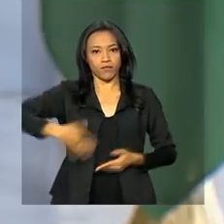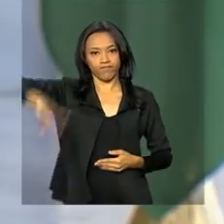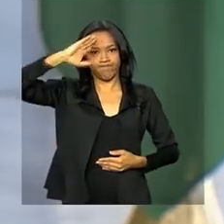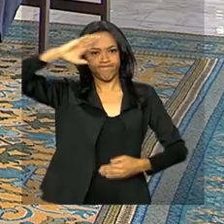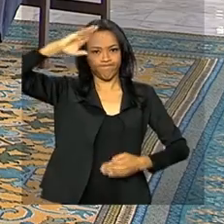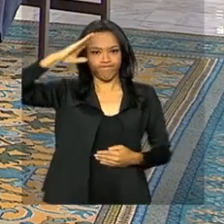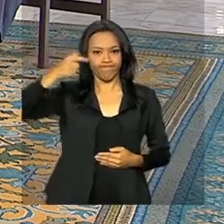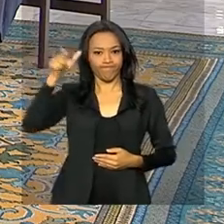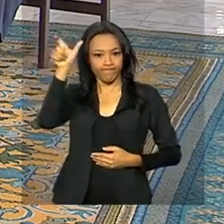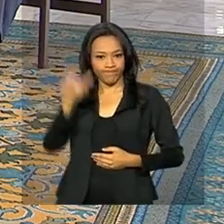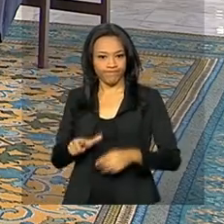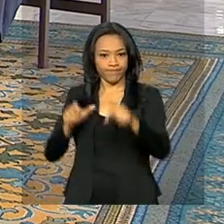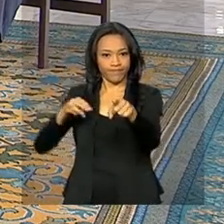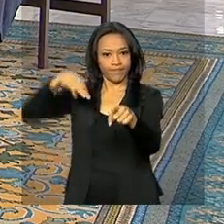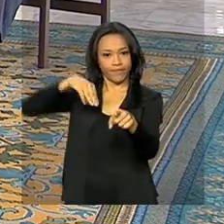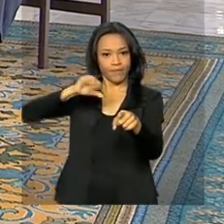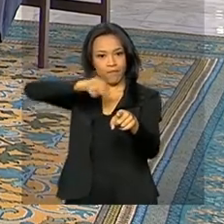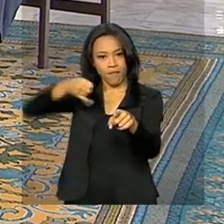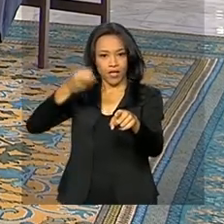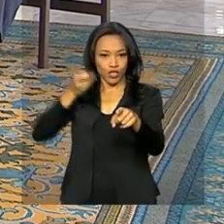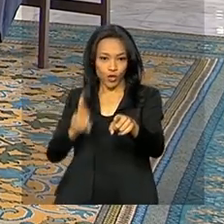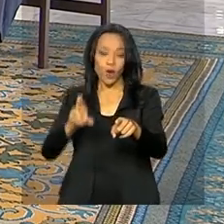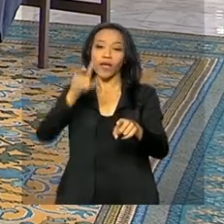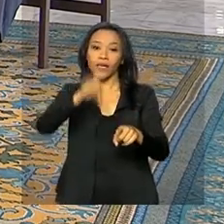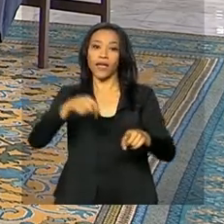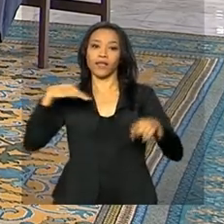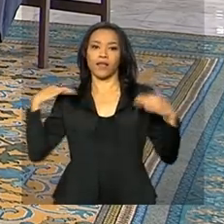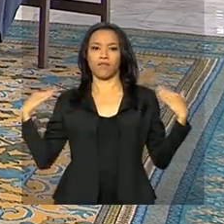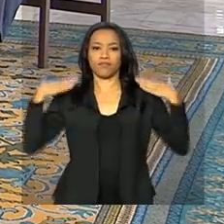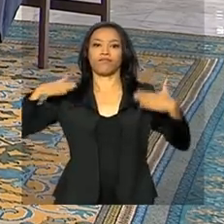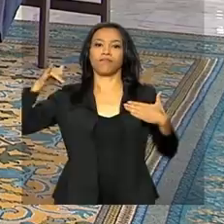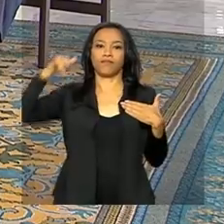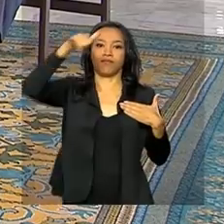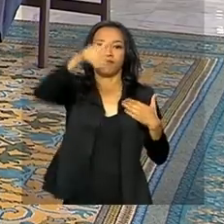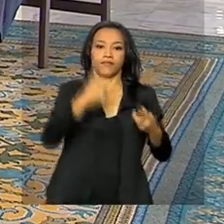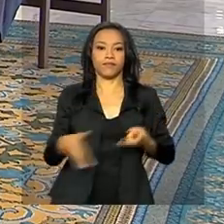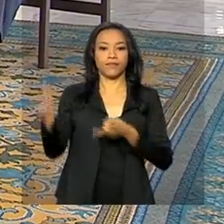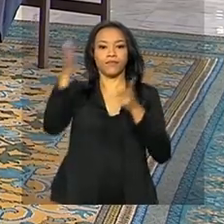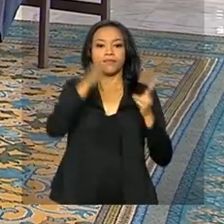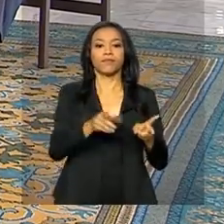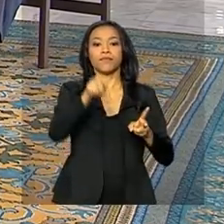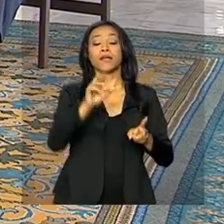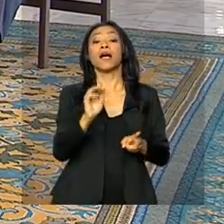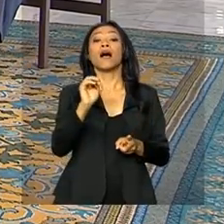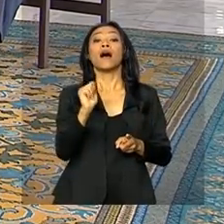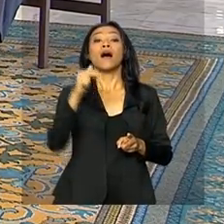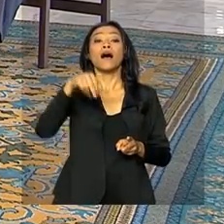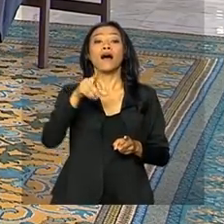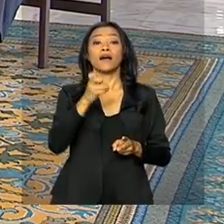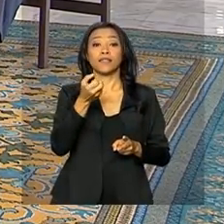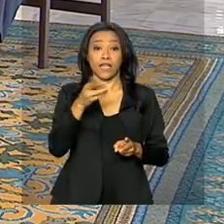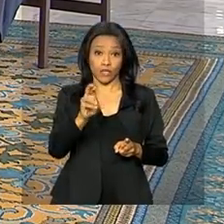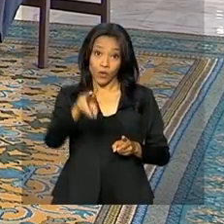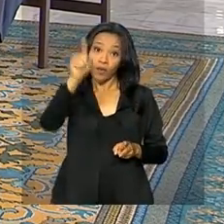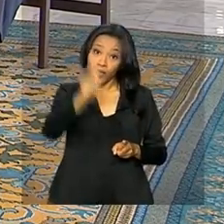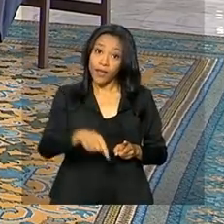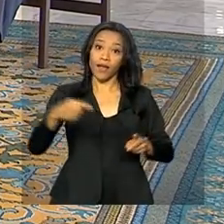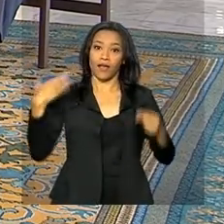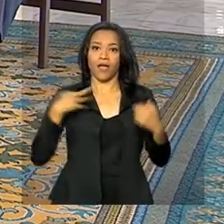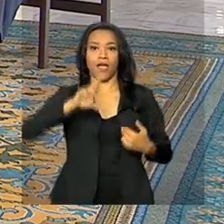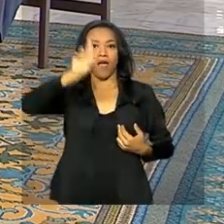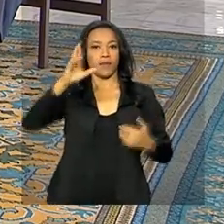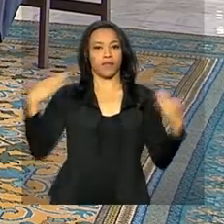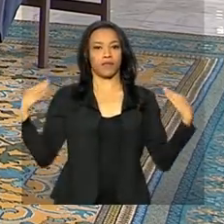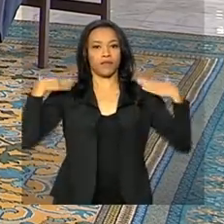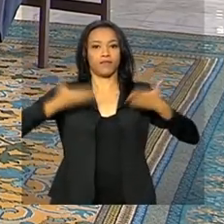Rocha, oficial de comunicação social da Força Aérea Brasileira, comandante Anderson, capitão de corveta fuzileiro naval representando a Marinha